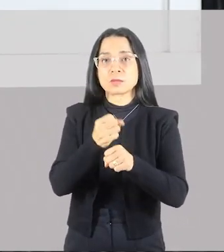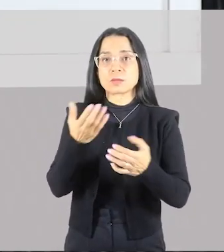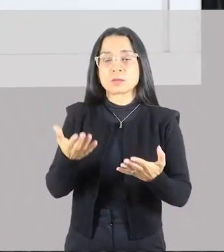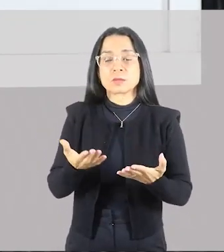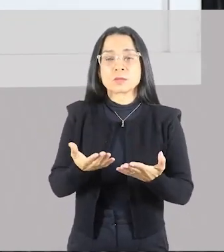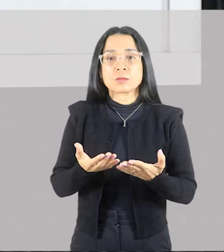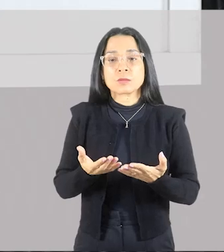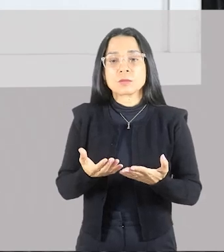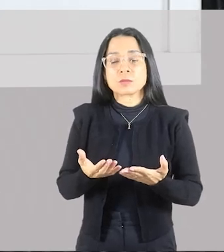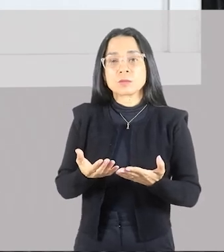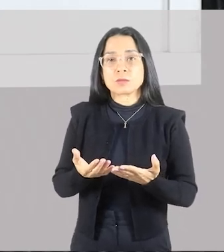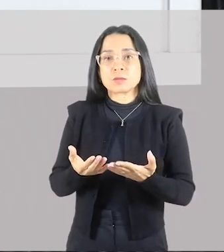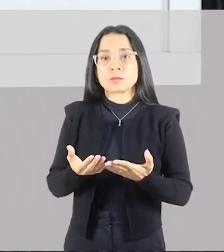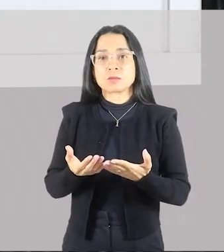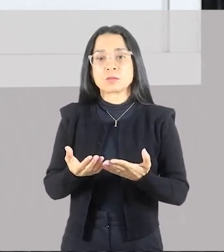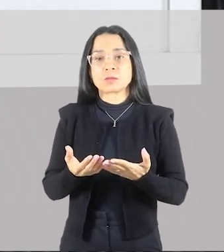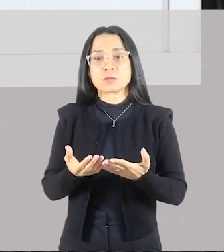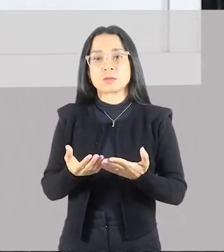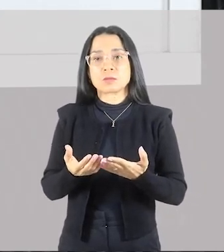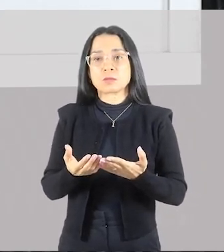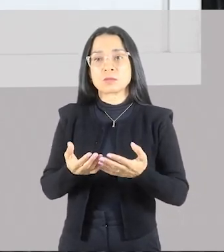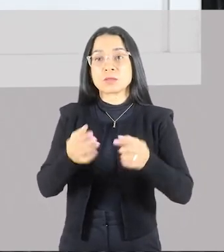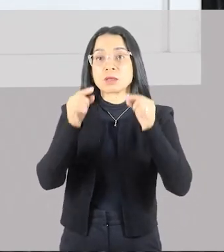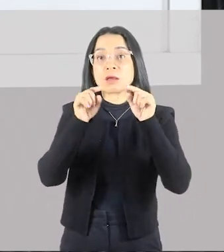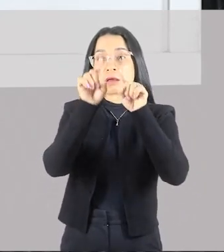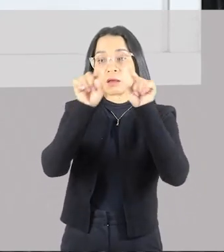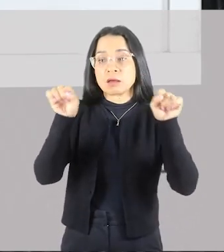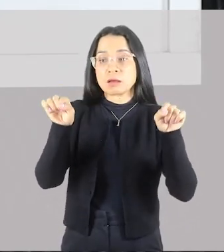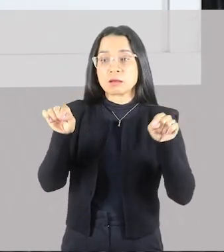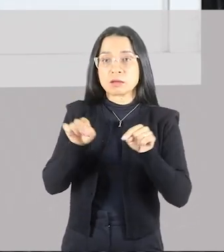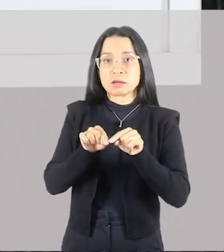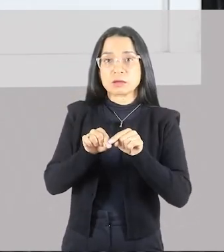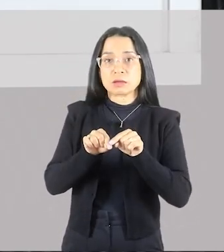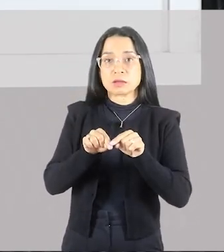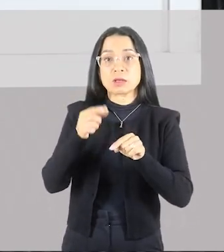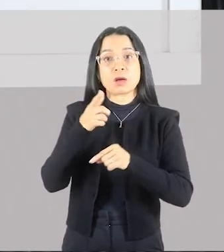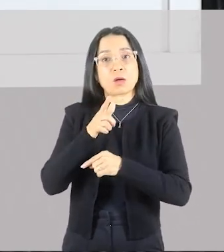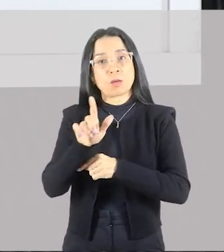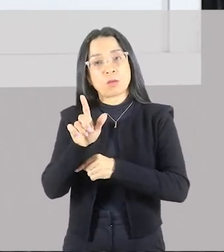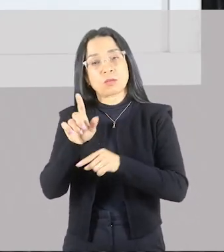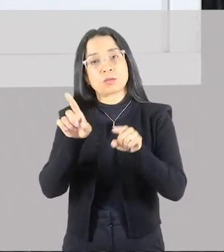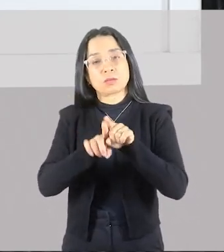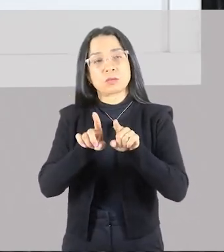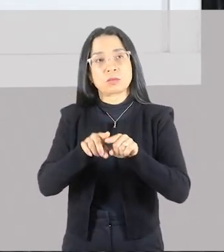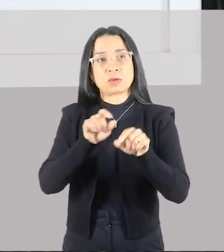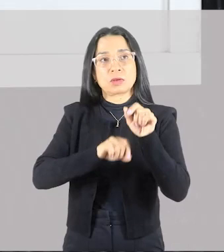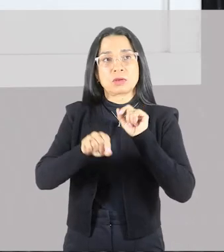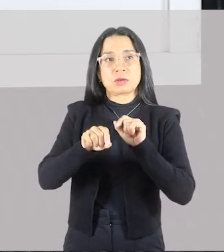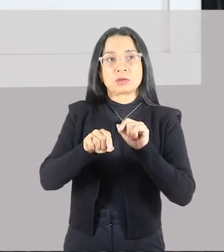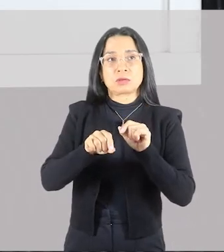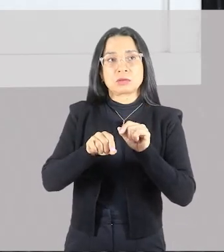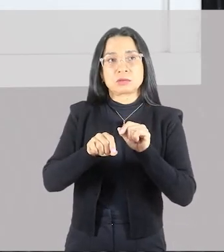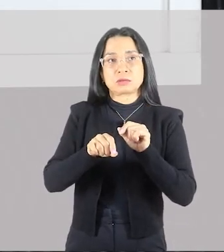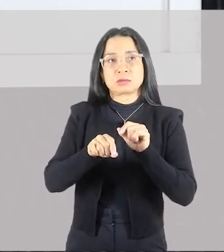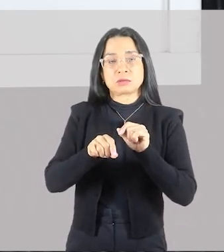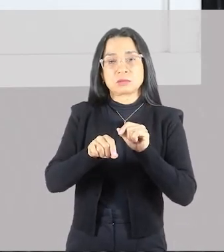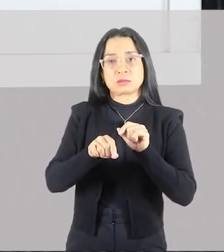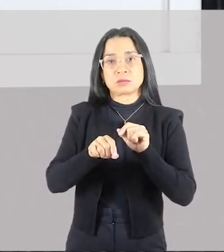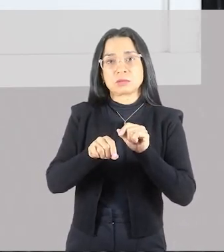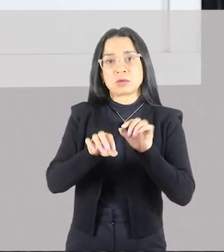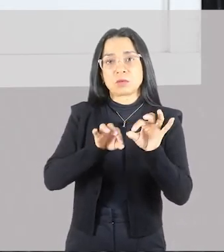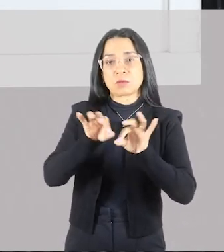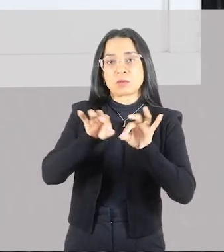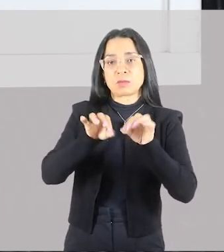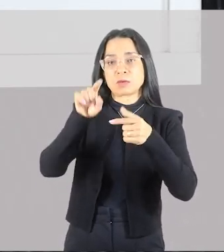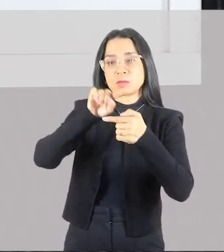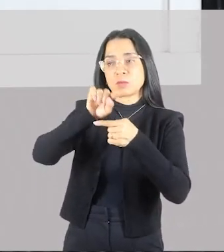calcular a área do losango. E outra dica, galera, essas diagonais se cruzam formando um ângulo de